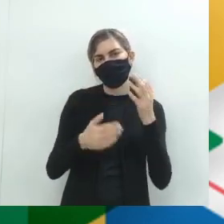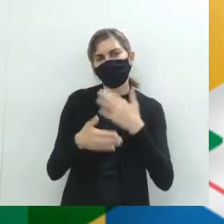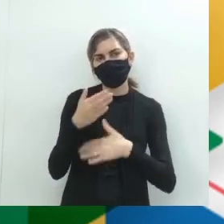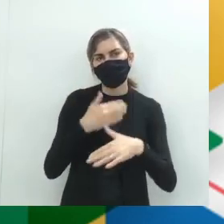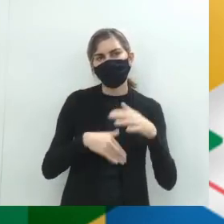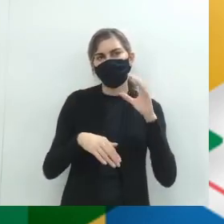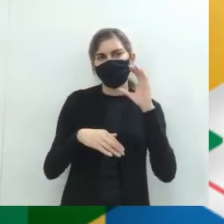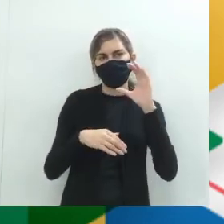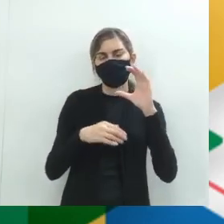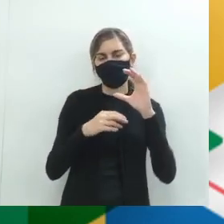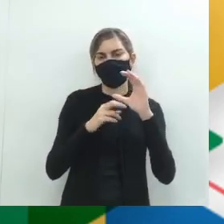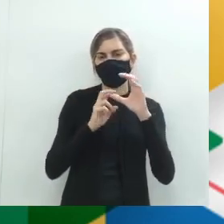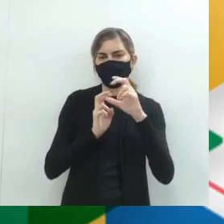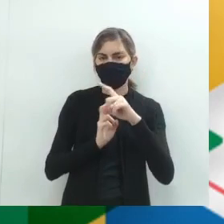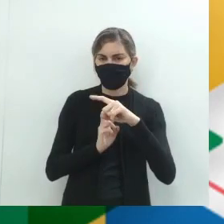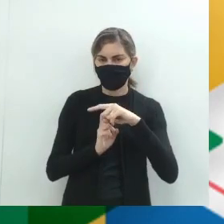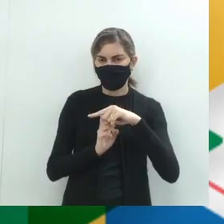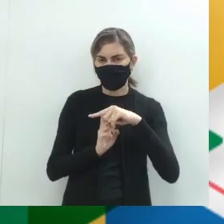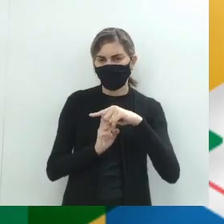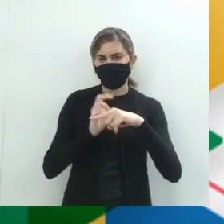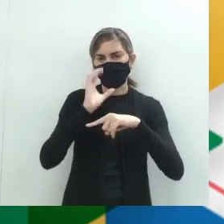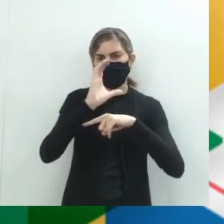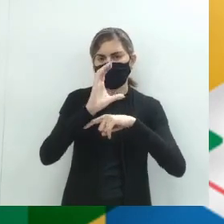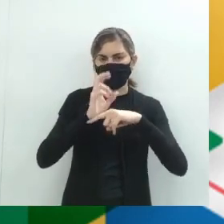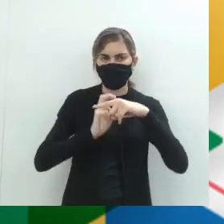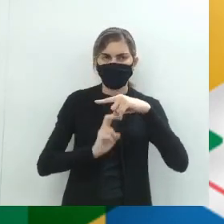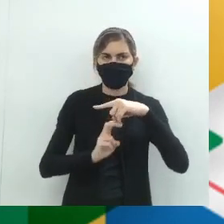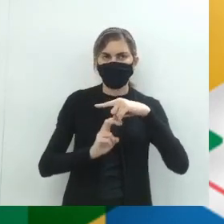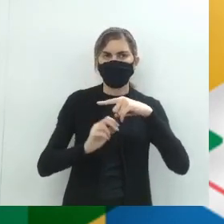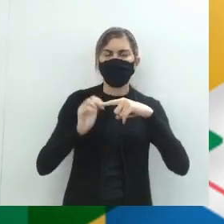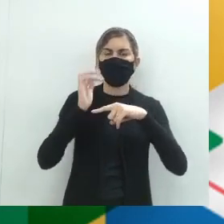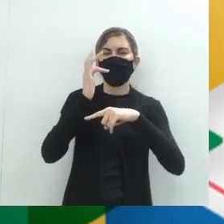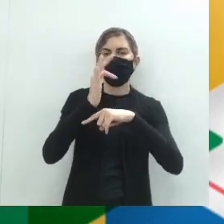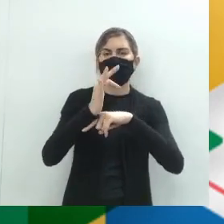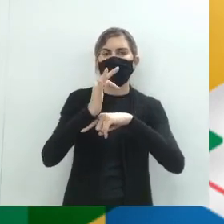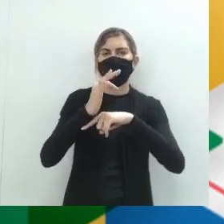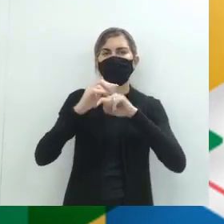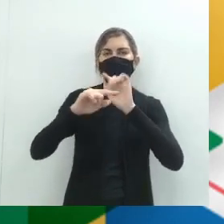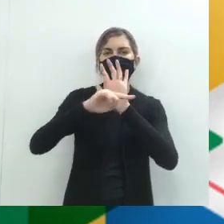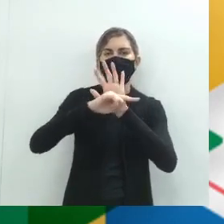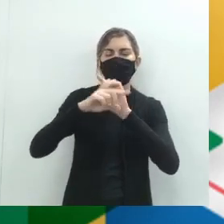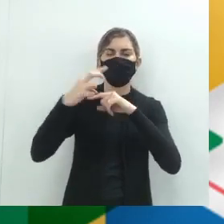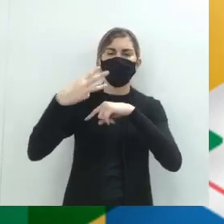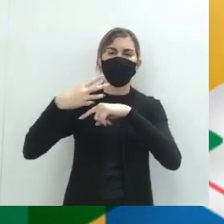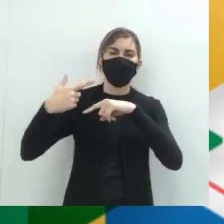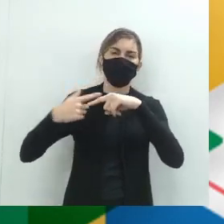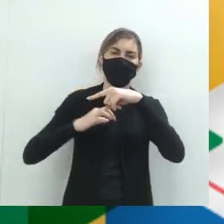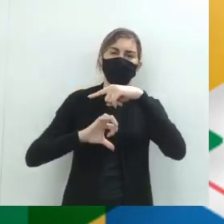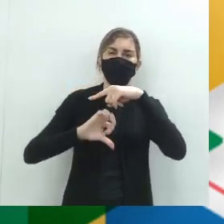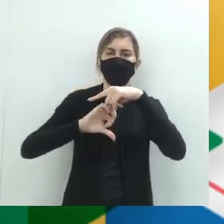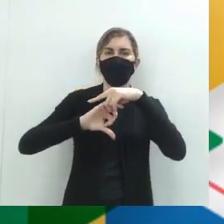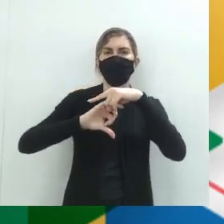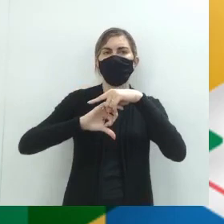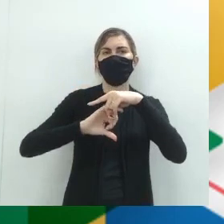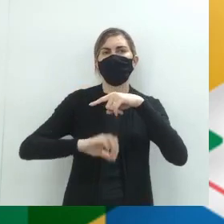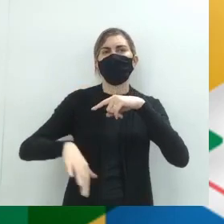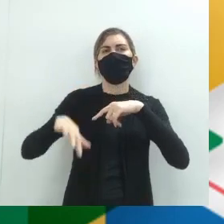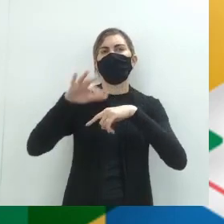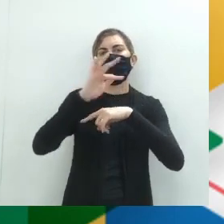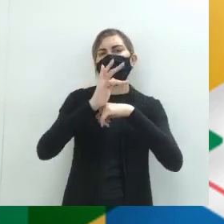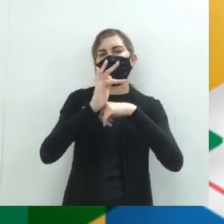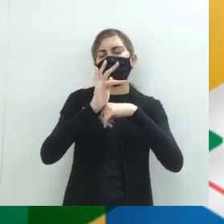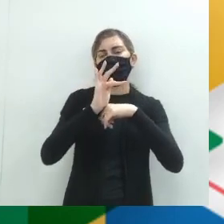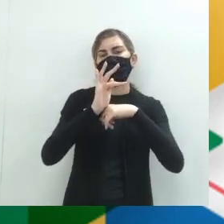C sobre 5, F menos 32 sobre 9. Só que no lugar de F, que